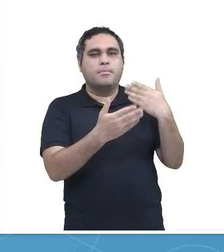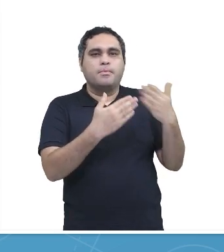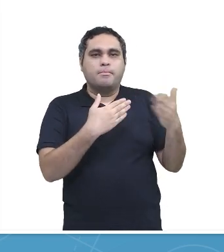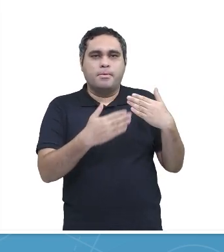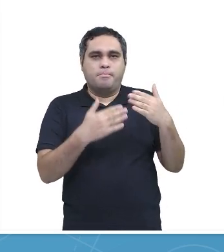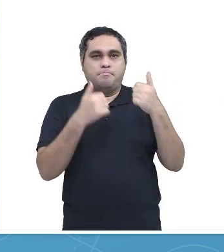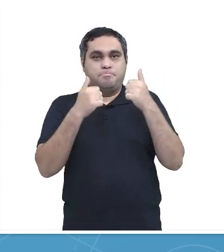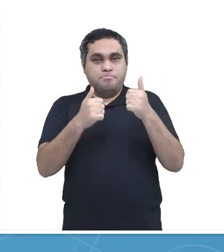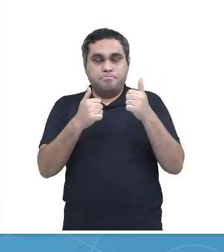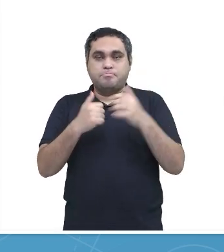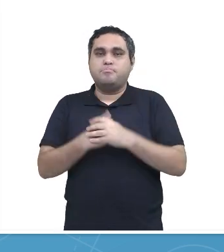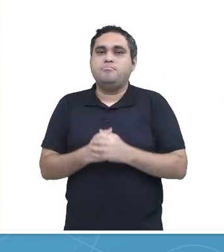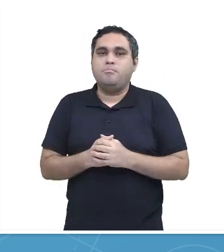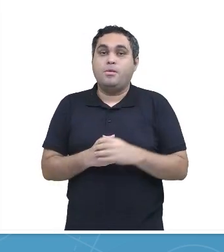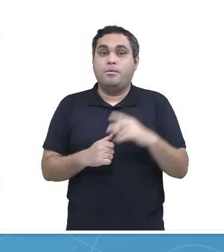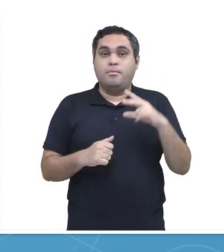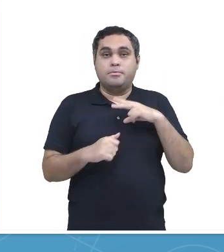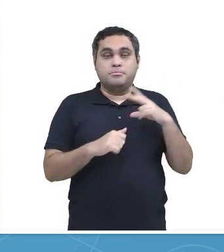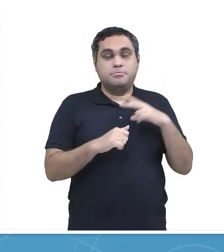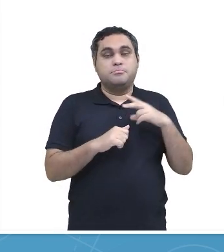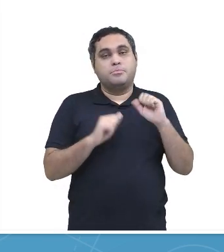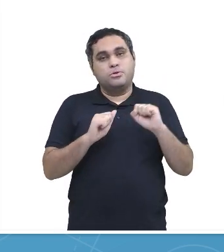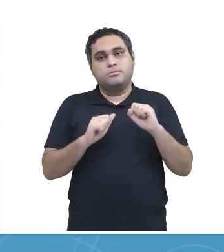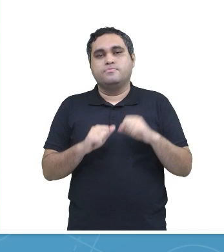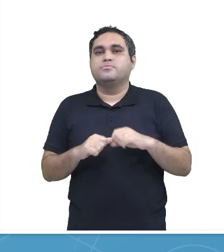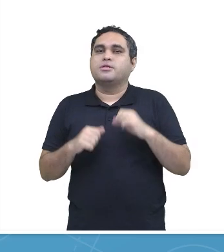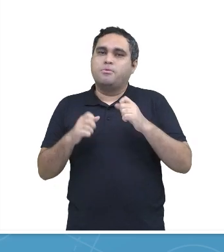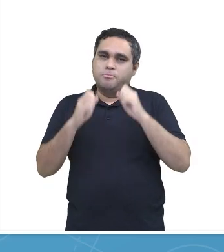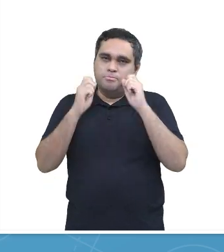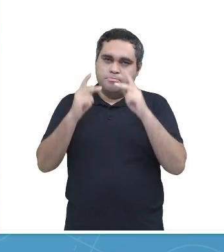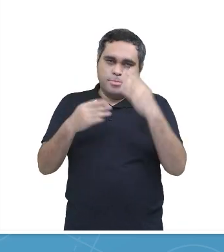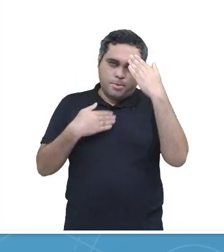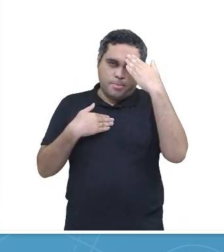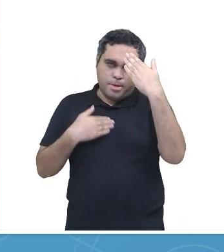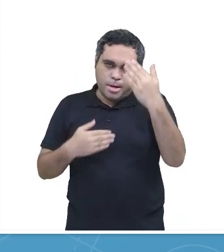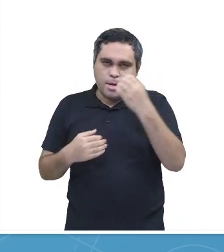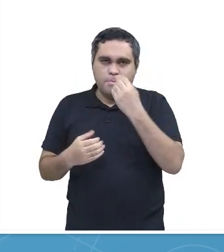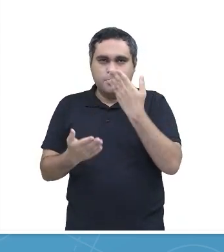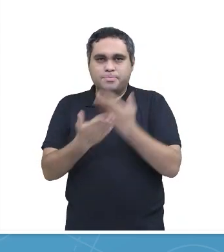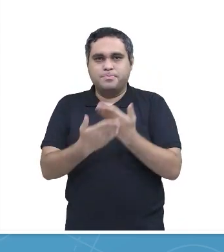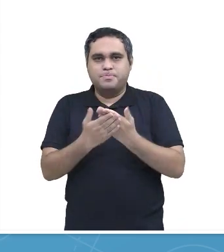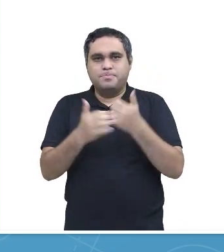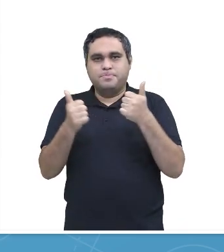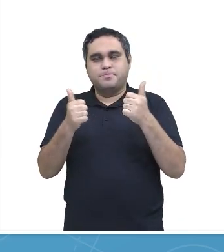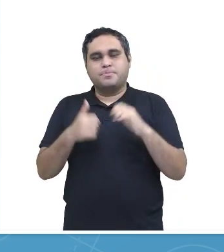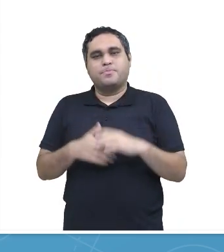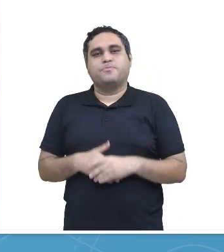atividade. Tá bom, pessoal? Muito obrigado e bons estudos!